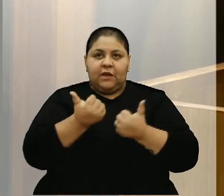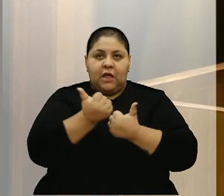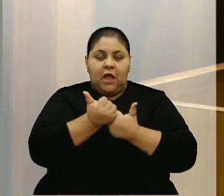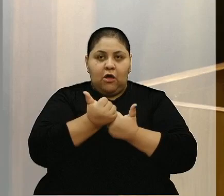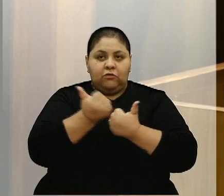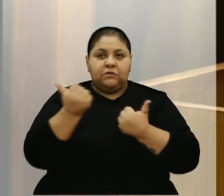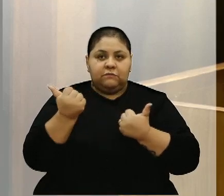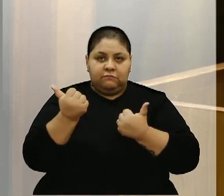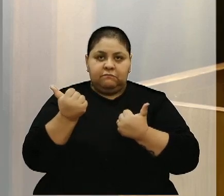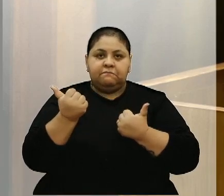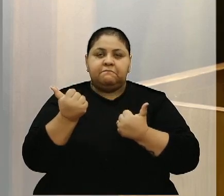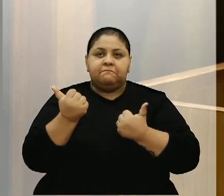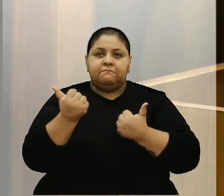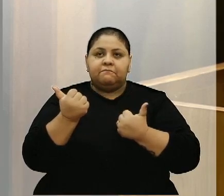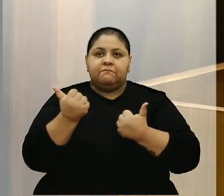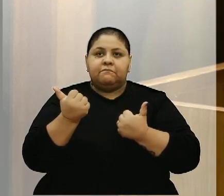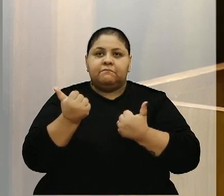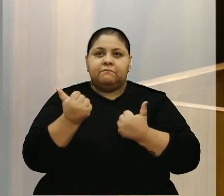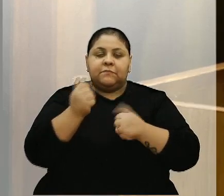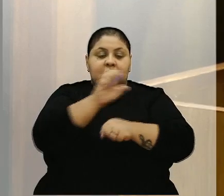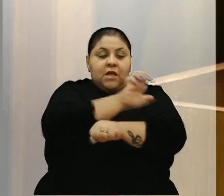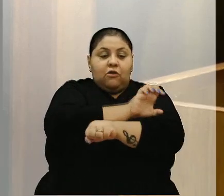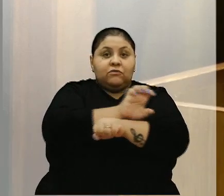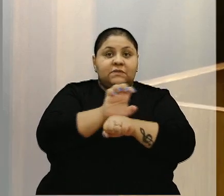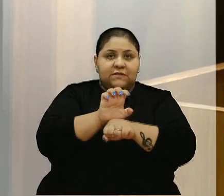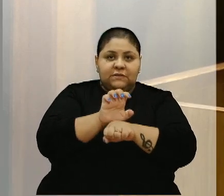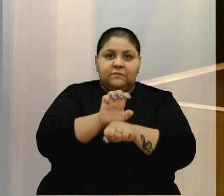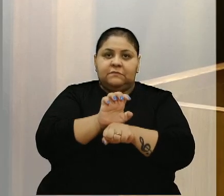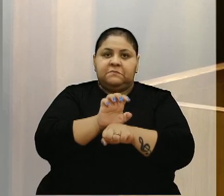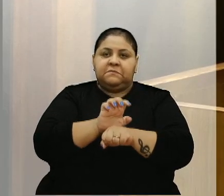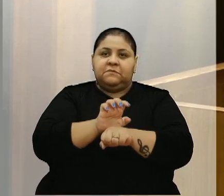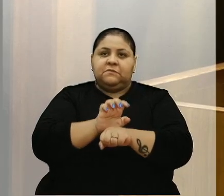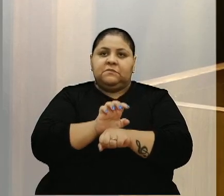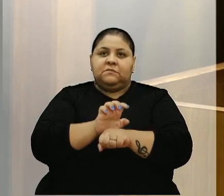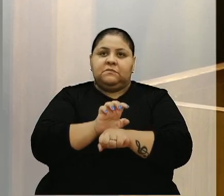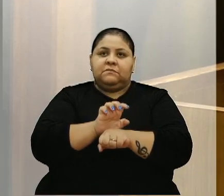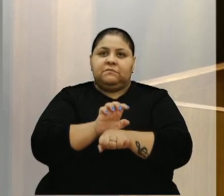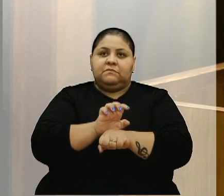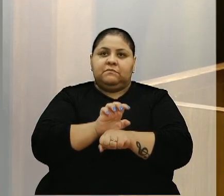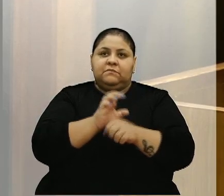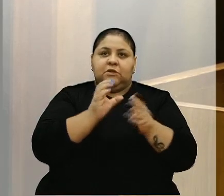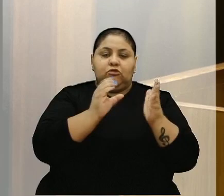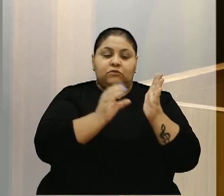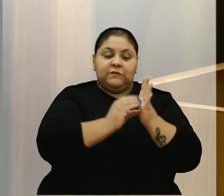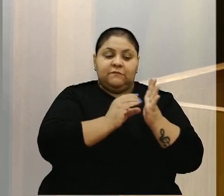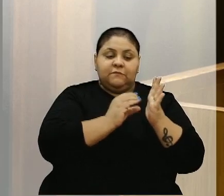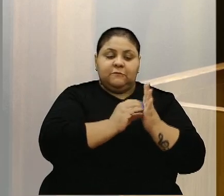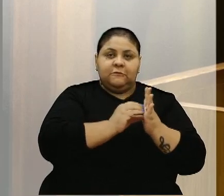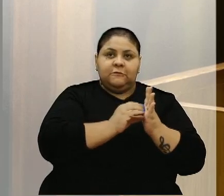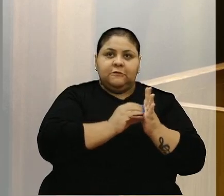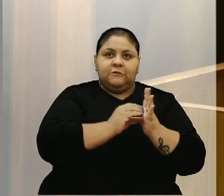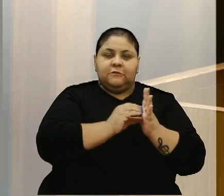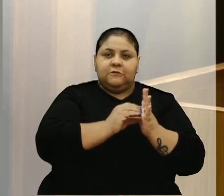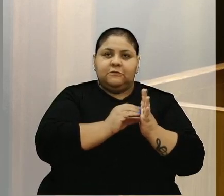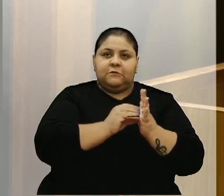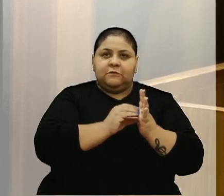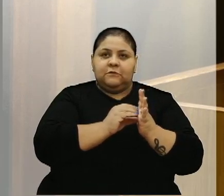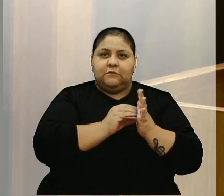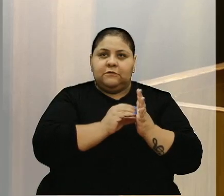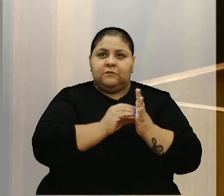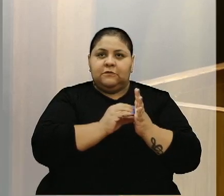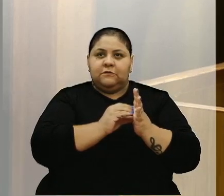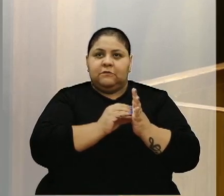assessores, aos estagiários, aos servidores, às senhoras